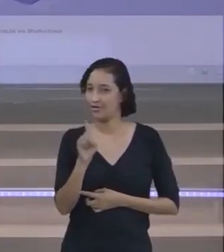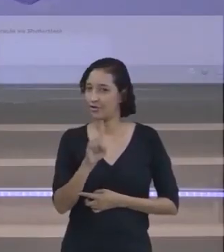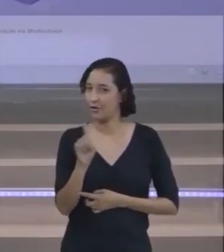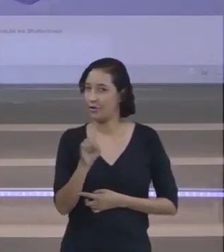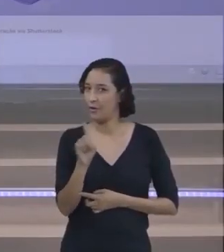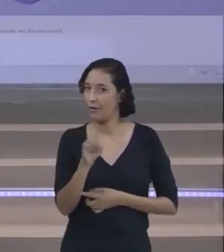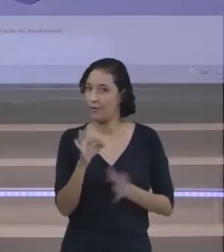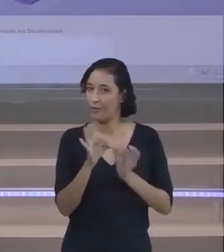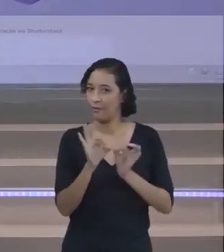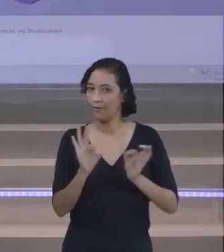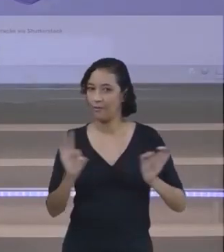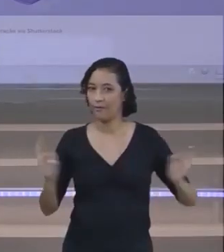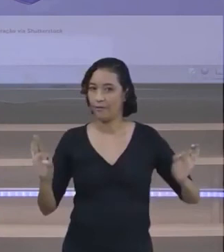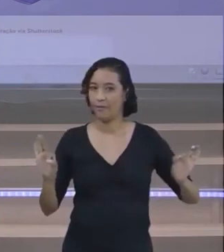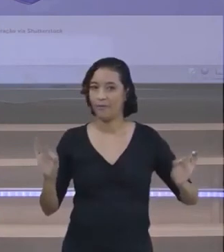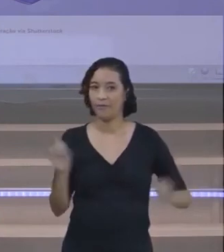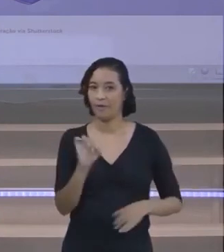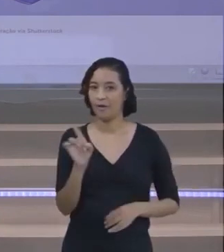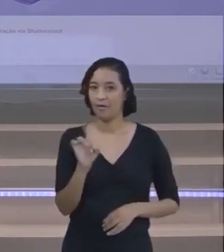metro.